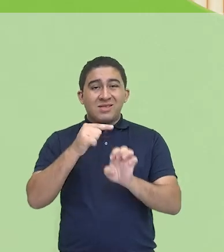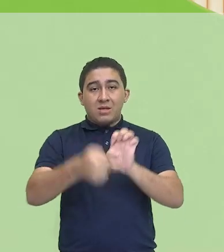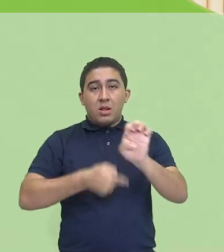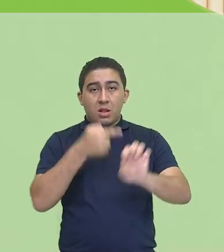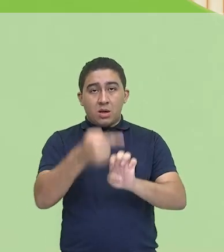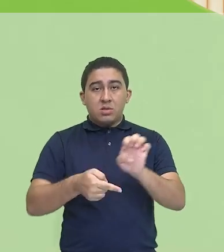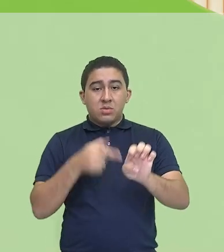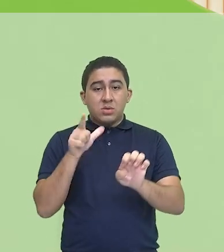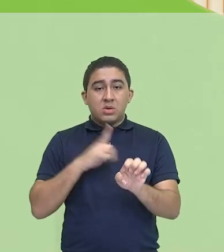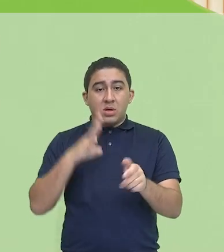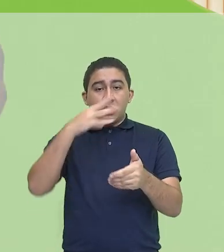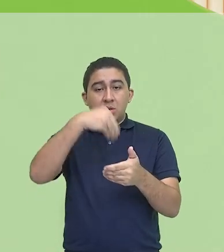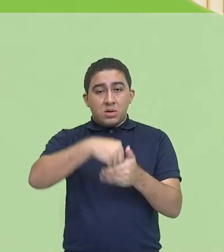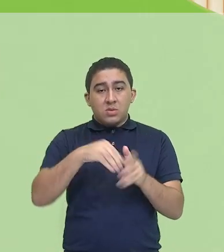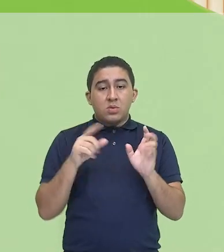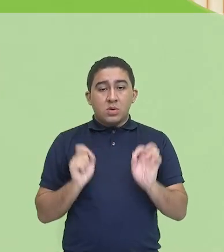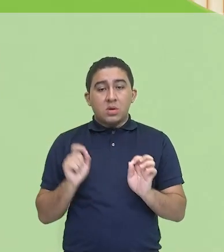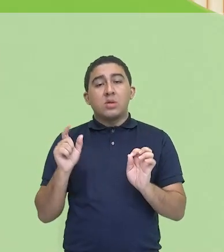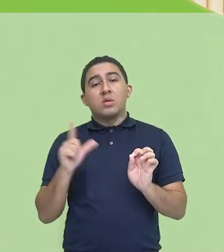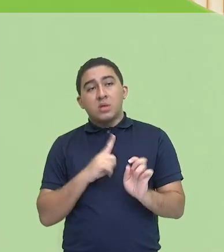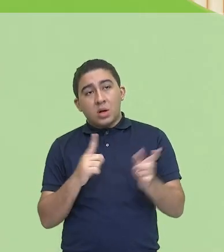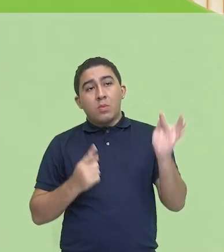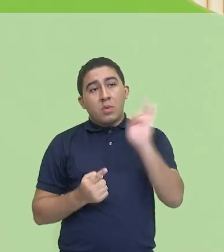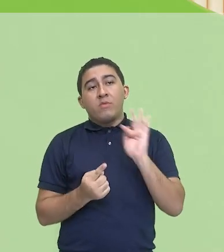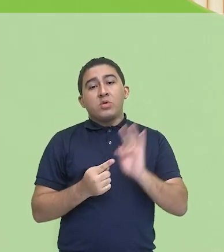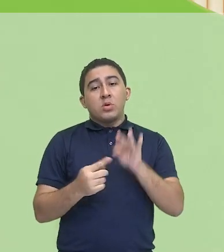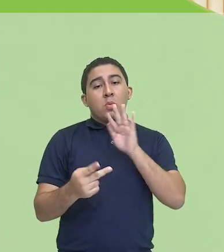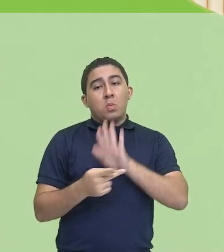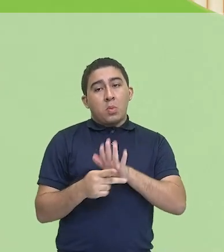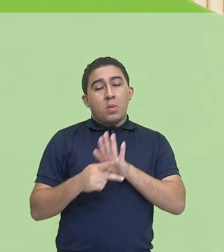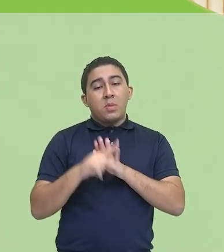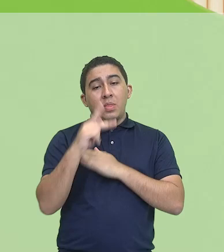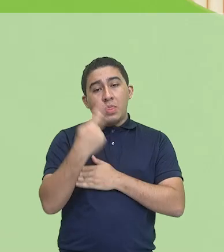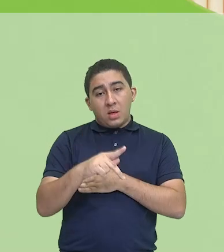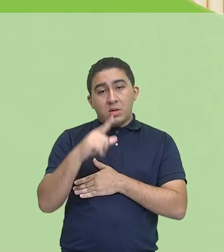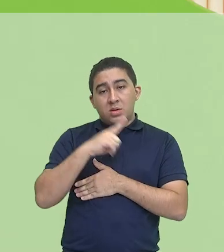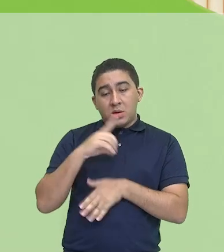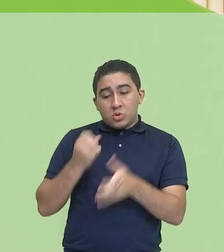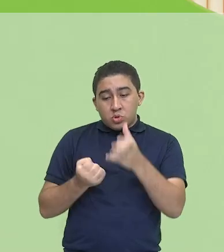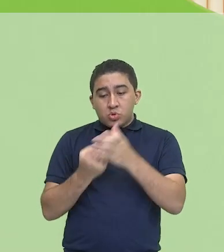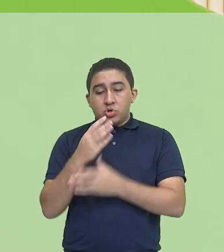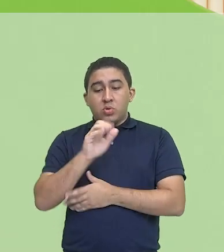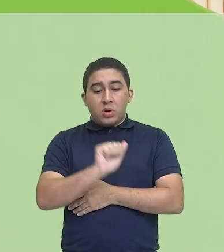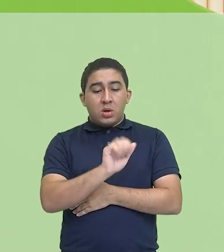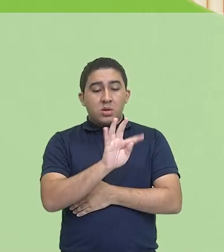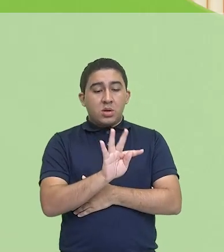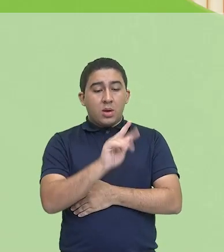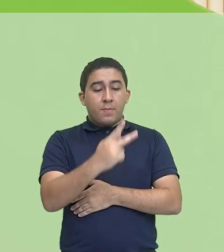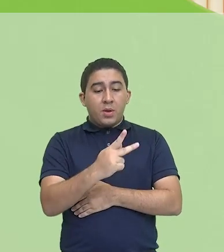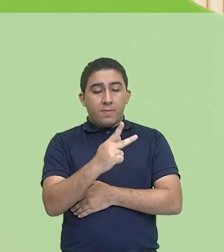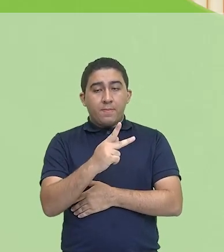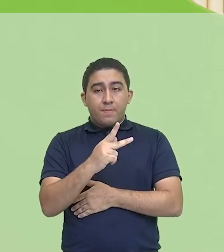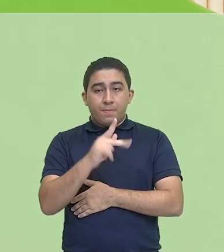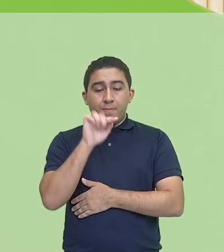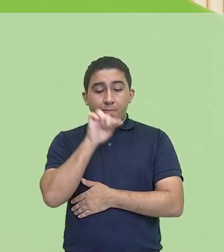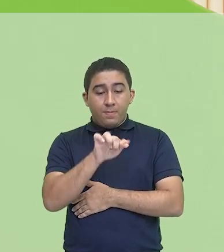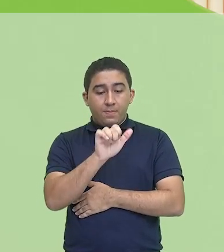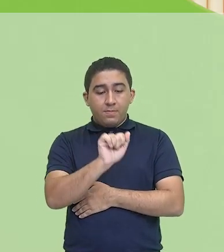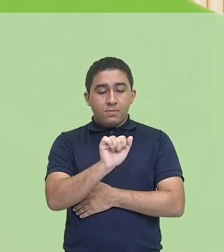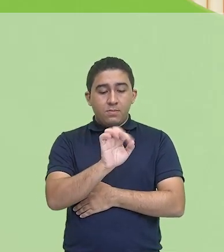eles vão ter uma função específica de formar o ATP. O ATP ele vai ser